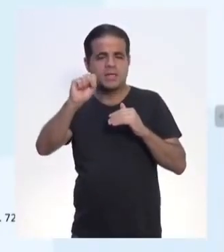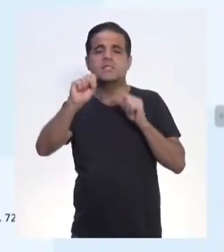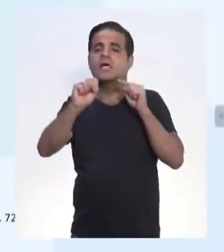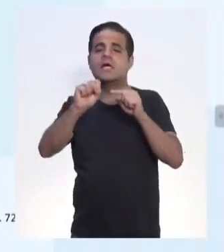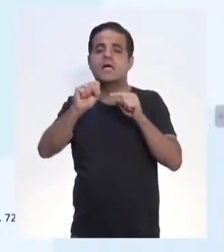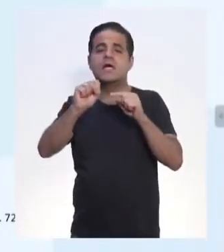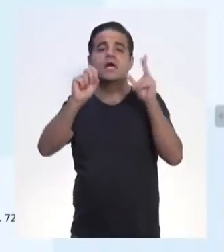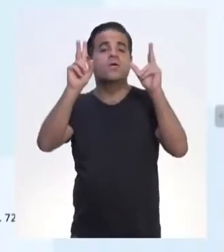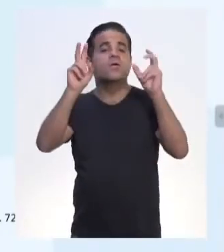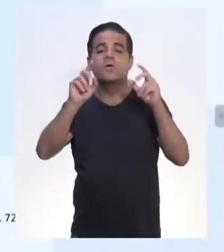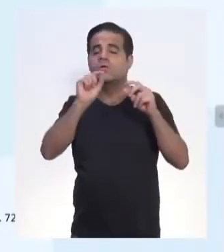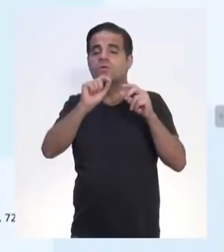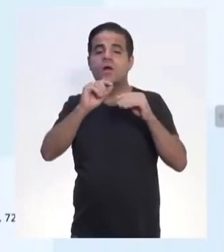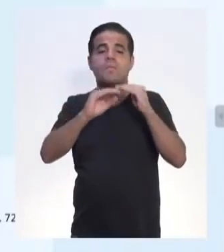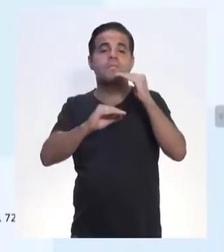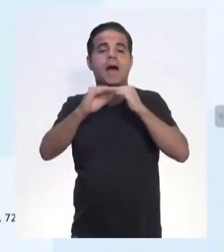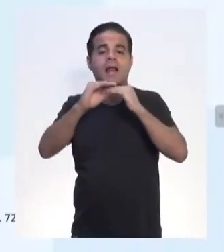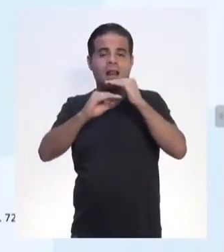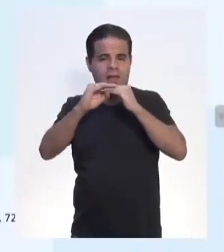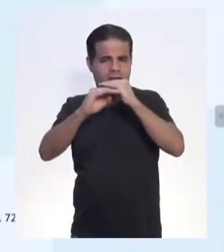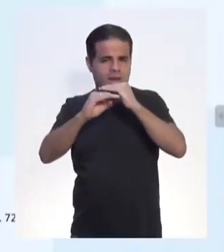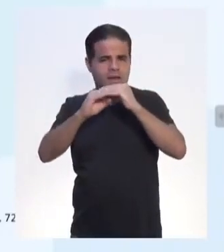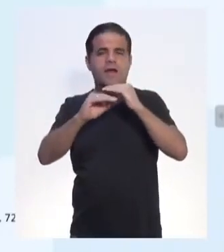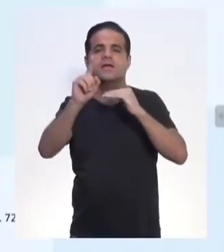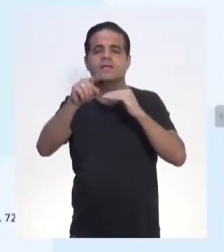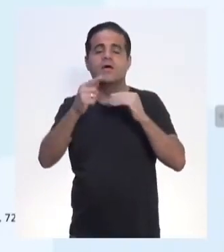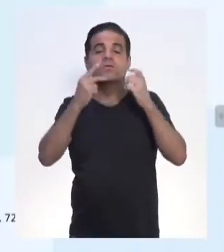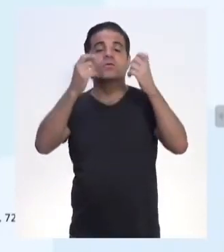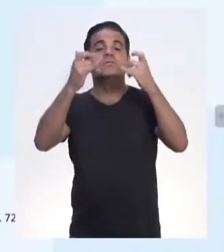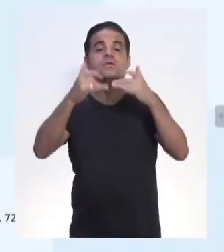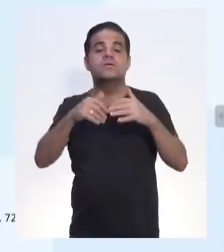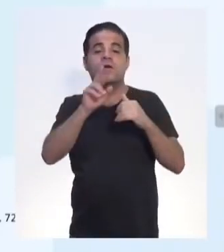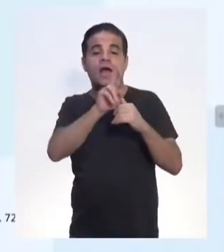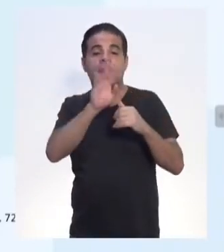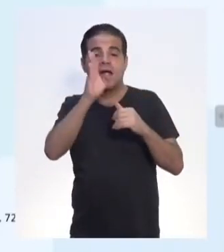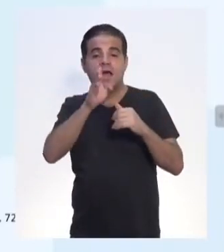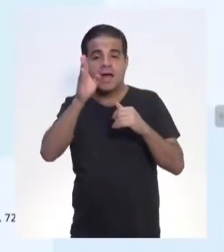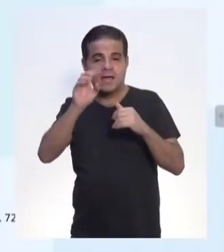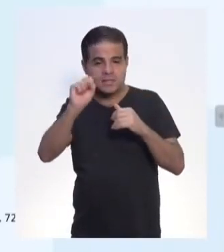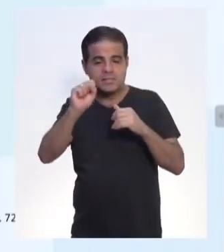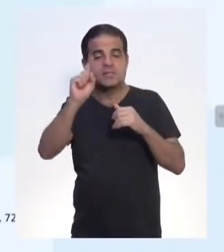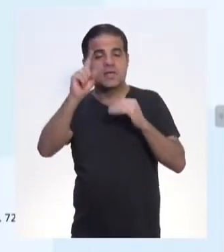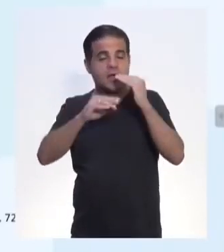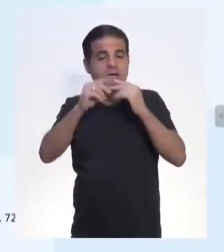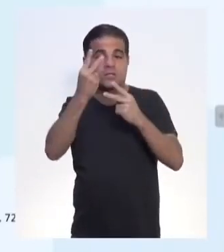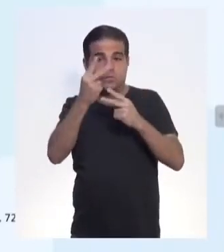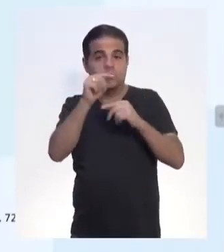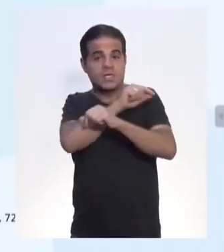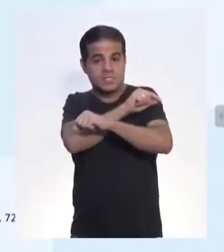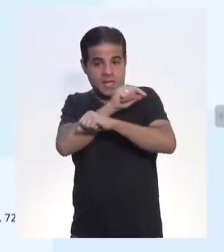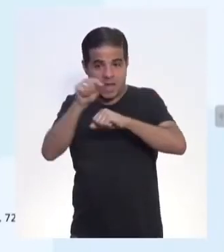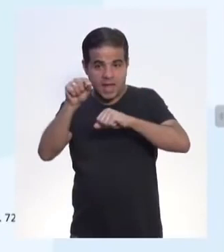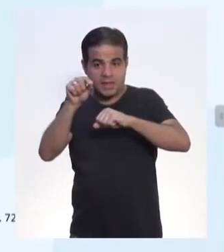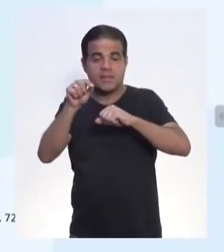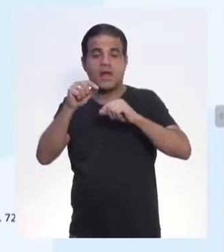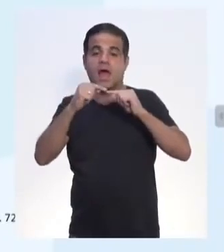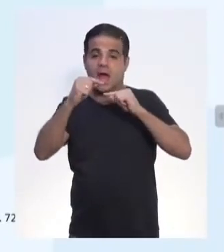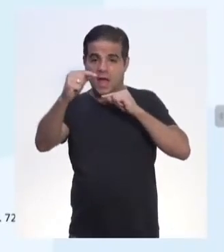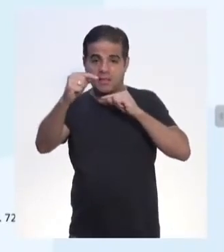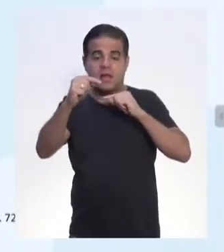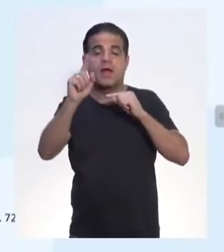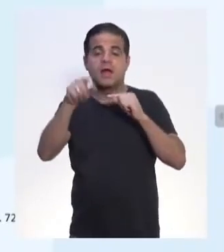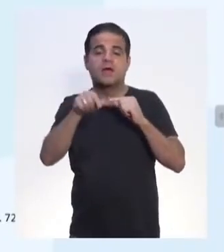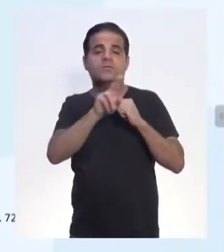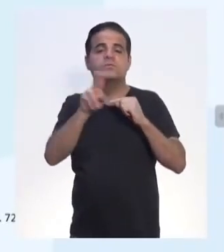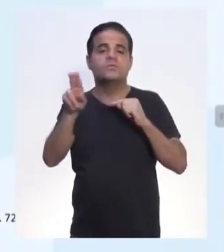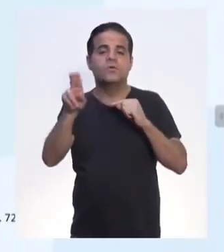é a nomenclatura de paralela, tá? Então, eu estou dizendo que R e S são paralelas. Que são duas retas. Então, R é